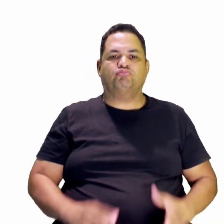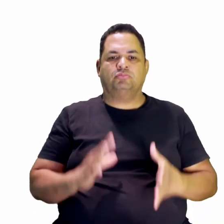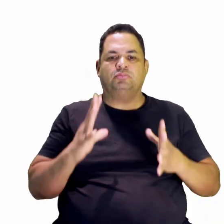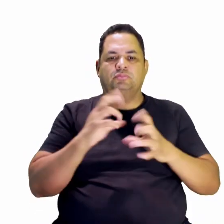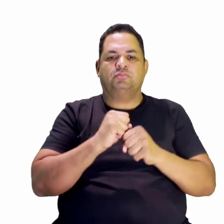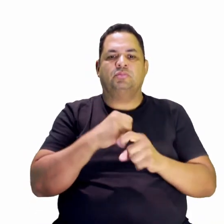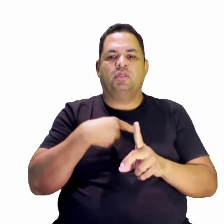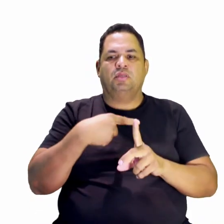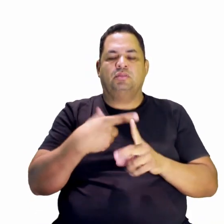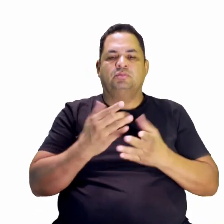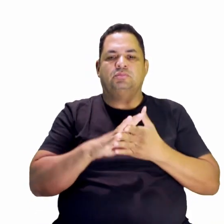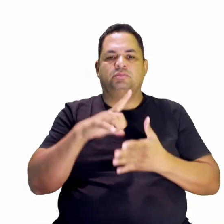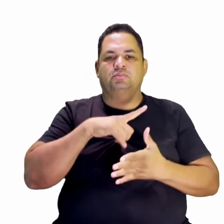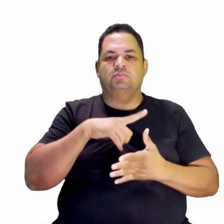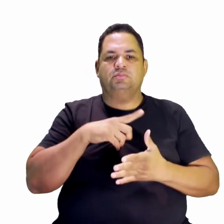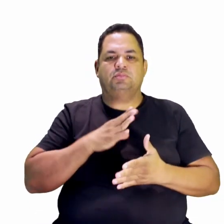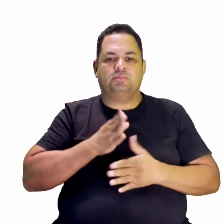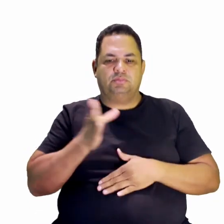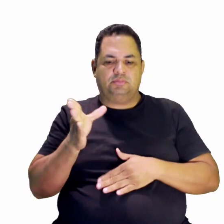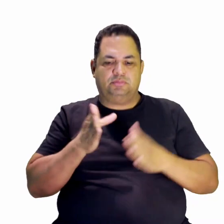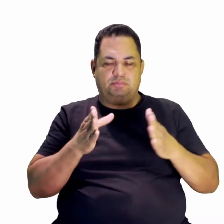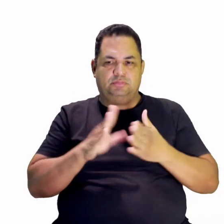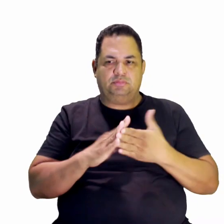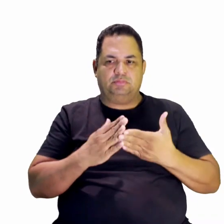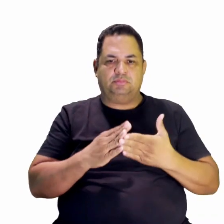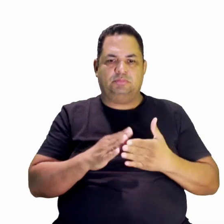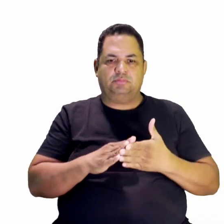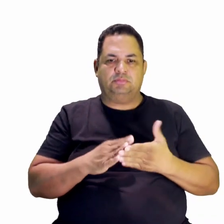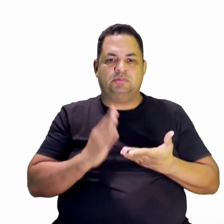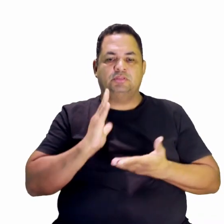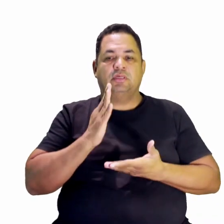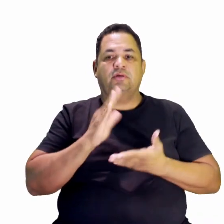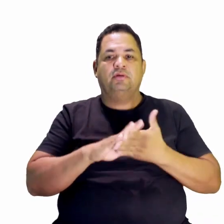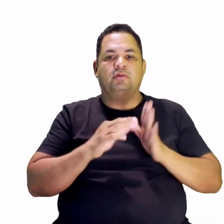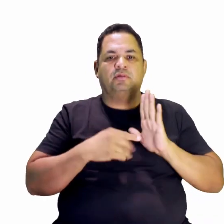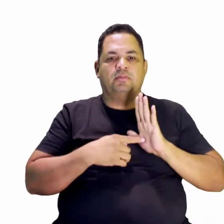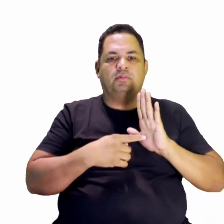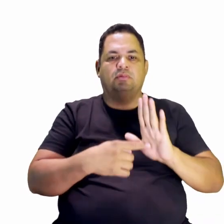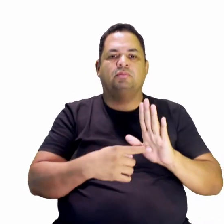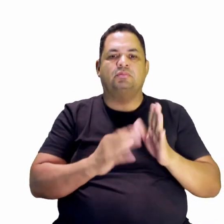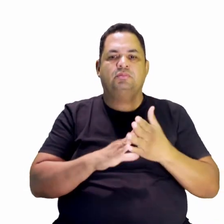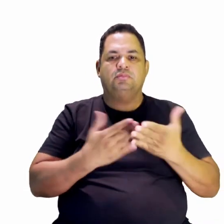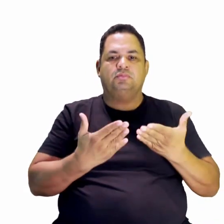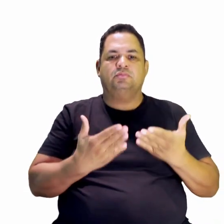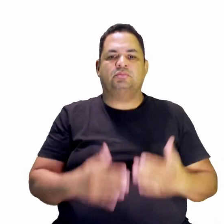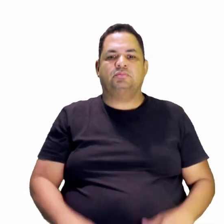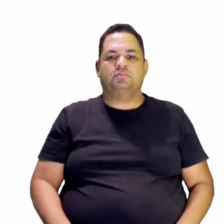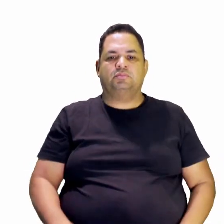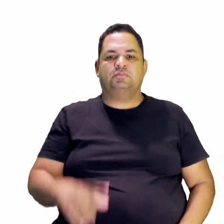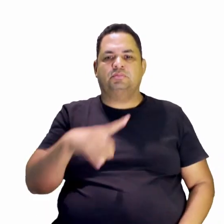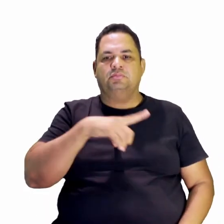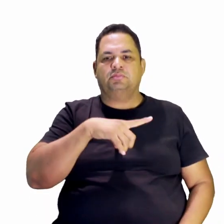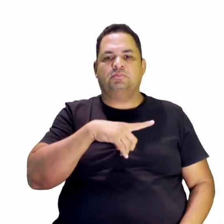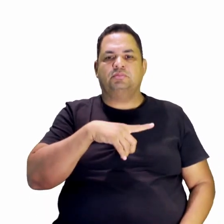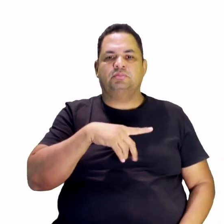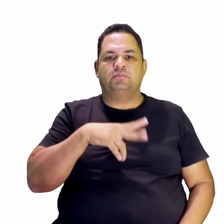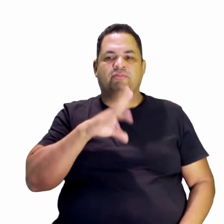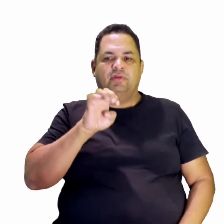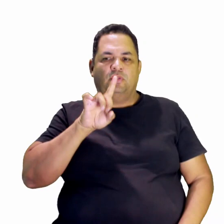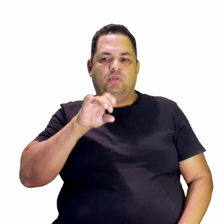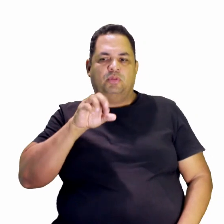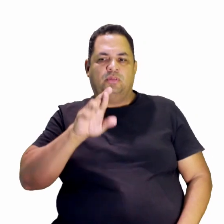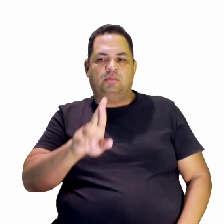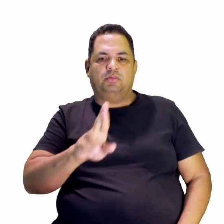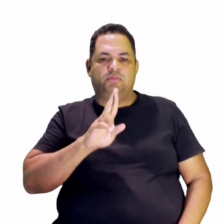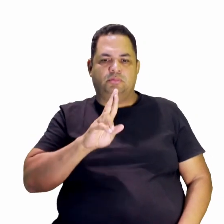dos valores, já que tem mesma direção e sentido. Direção já foi dada, o sentido foi dado. A soma algébrica te dá o valor do vetor resultante,